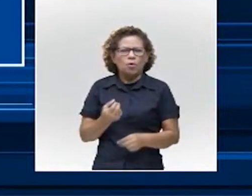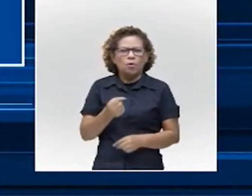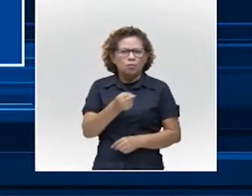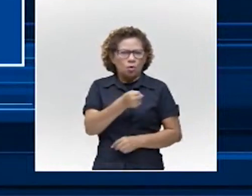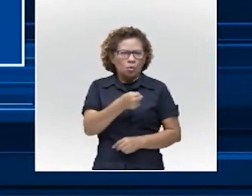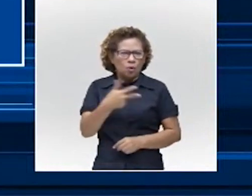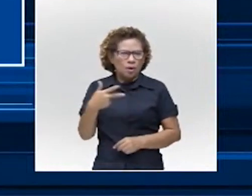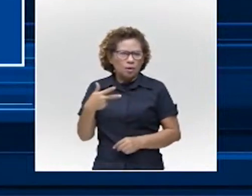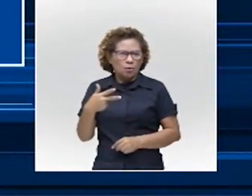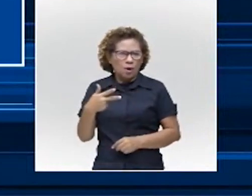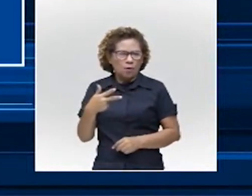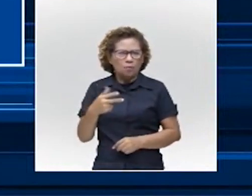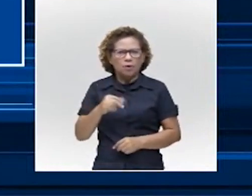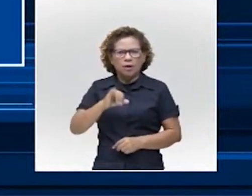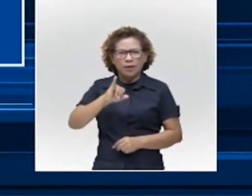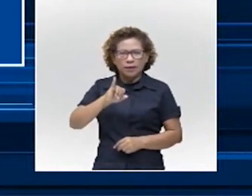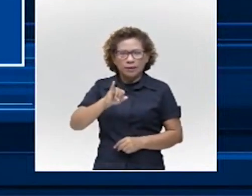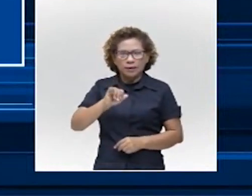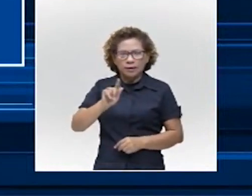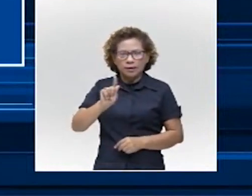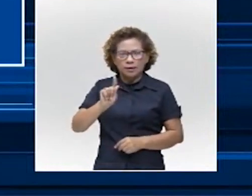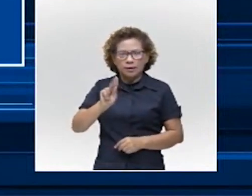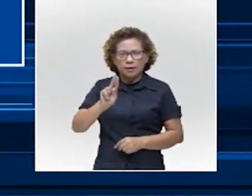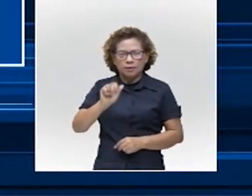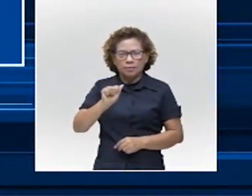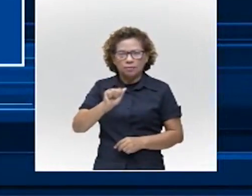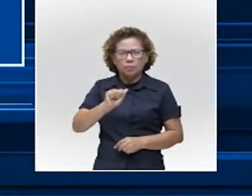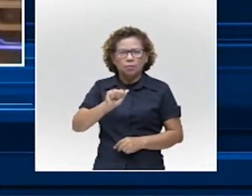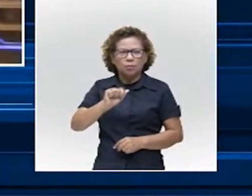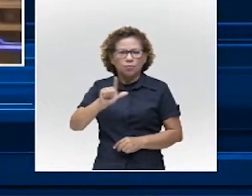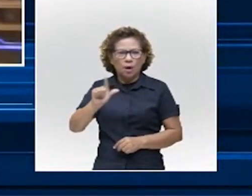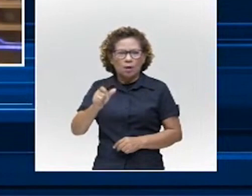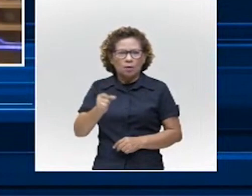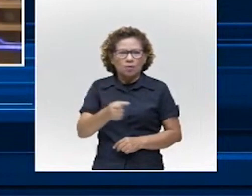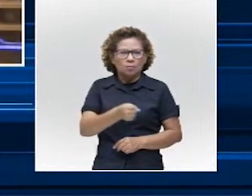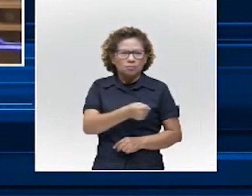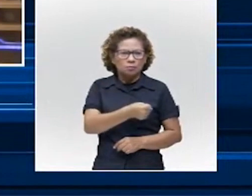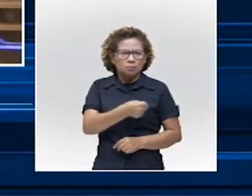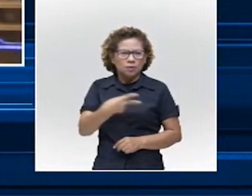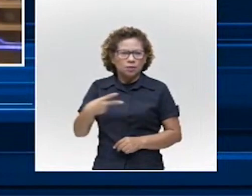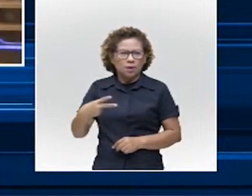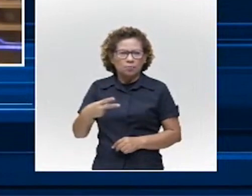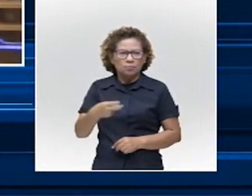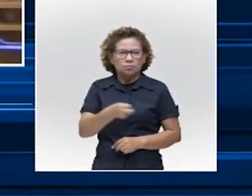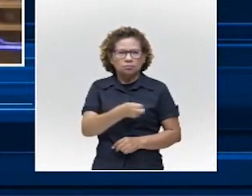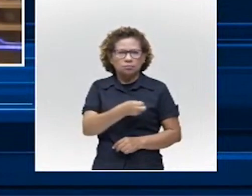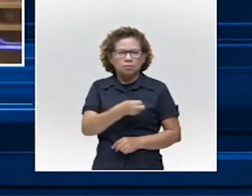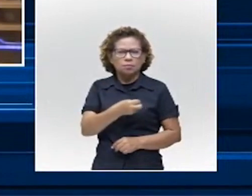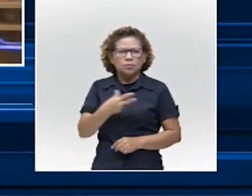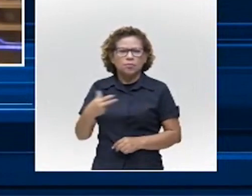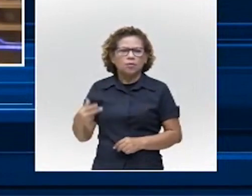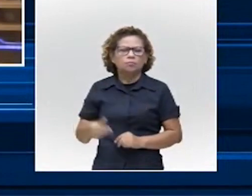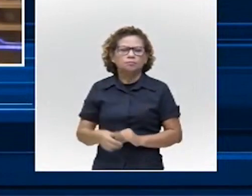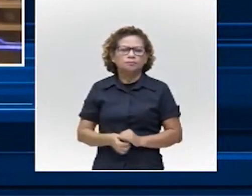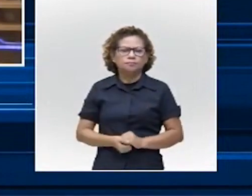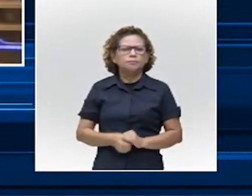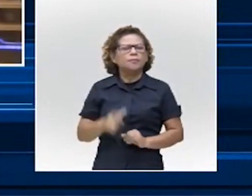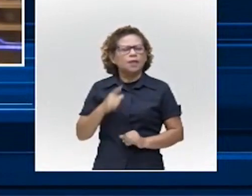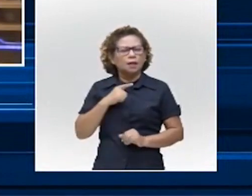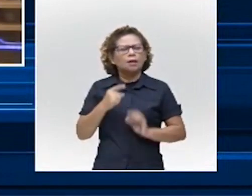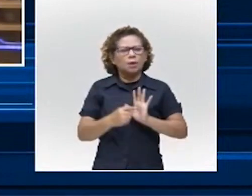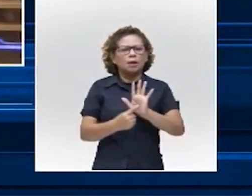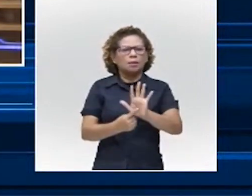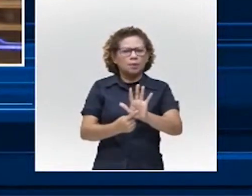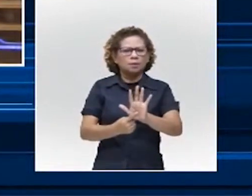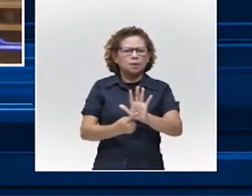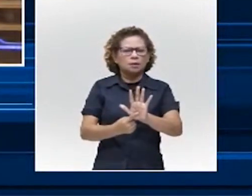como isso vai funcionar, né? Como eu disse para vocês, né? É importante ter esse conceito. Então, há uma representação numérica